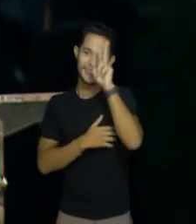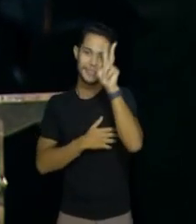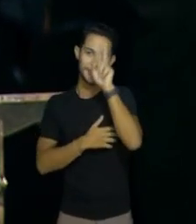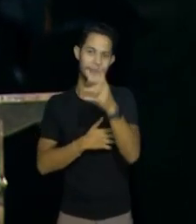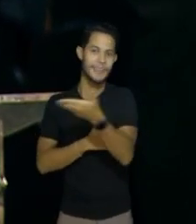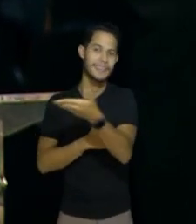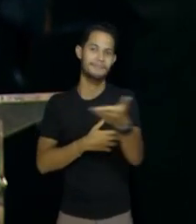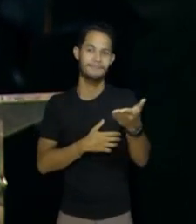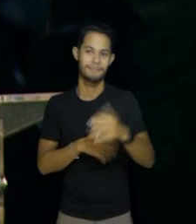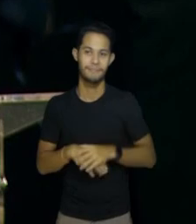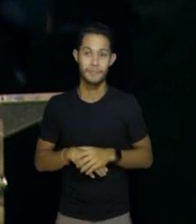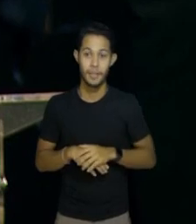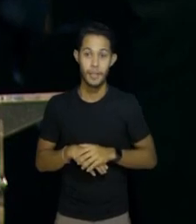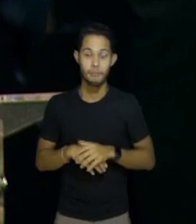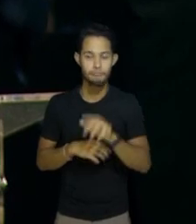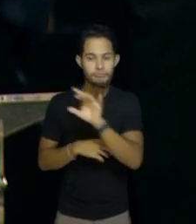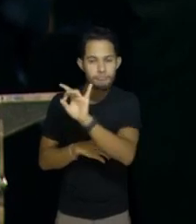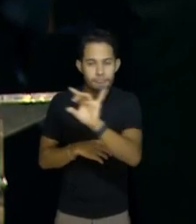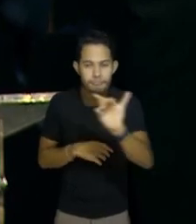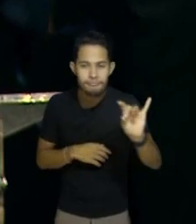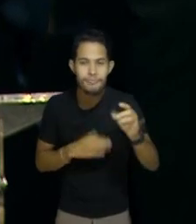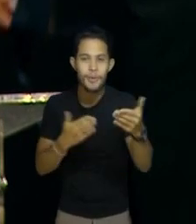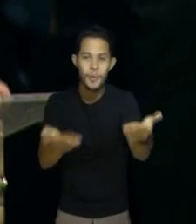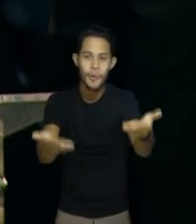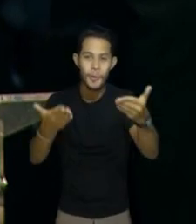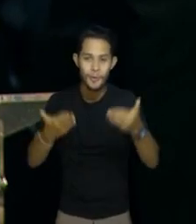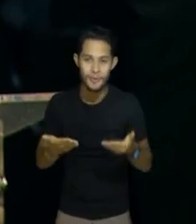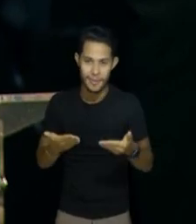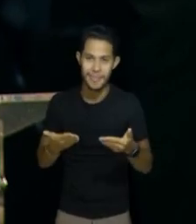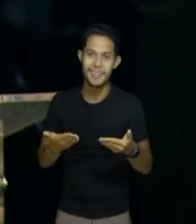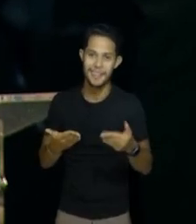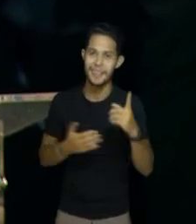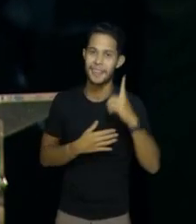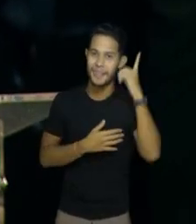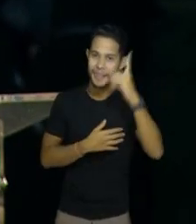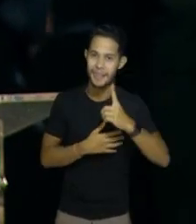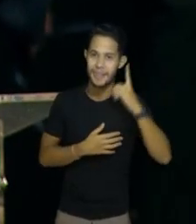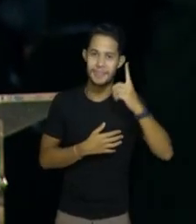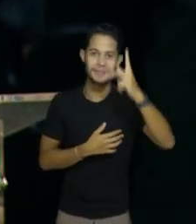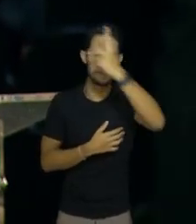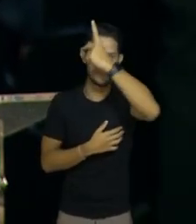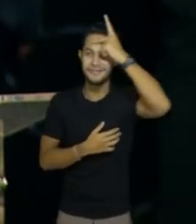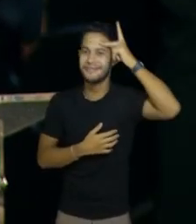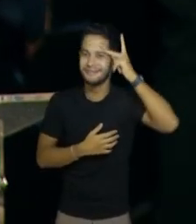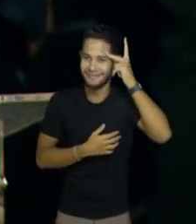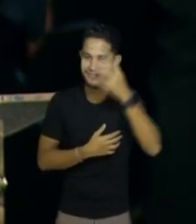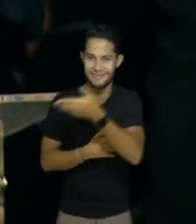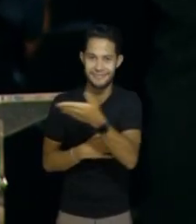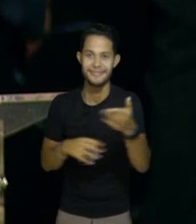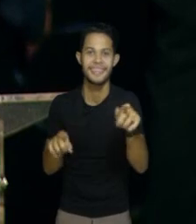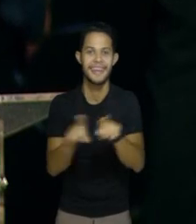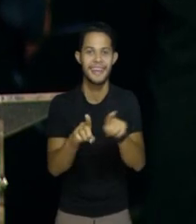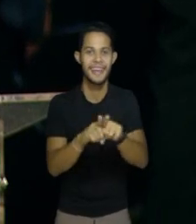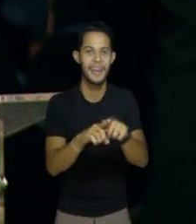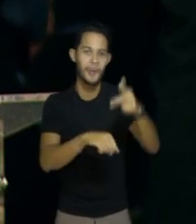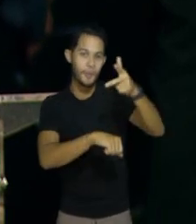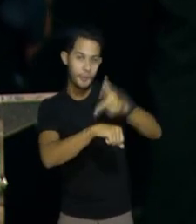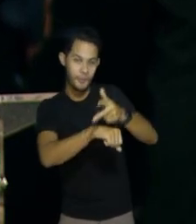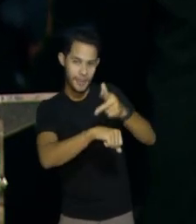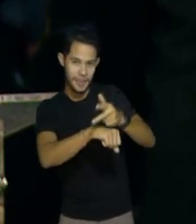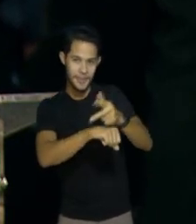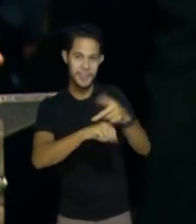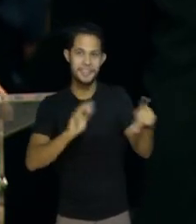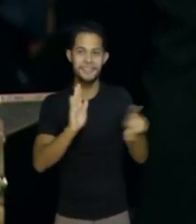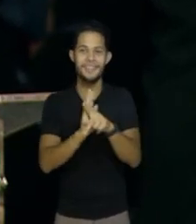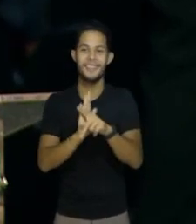conhecerem o projeto, né, Paulinha? Carlinha, Paulinha, desculpa. Eu queria passar um pouquinho do vídeo também, que é uma chamadinha do nosso projeto,